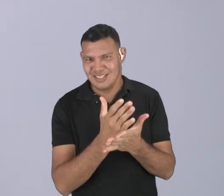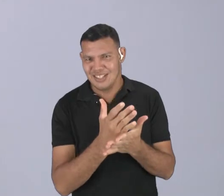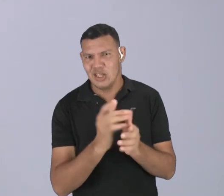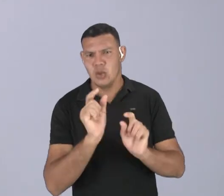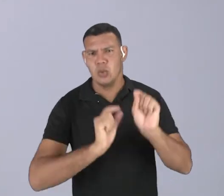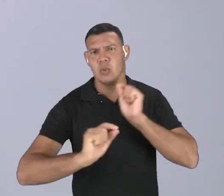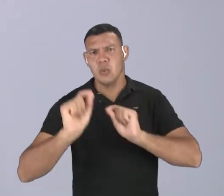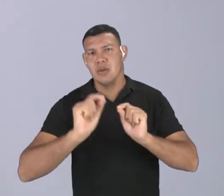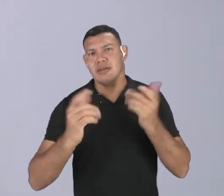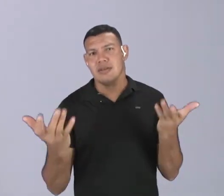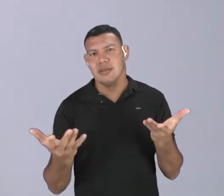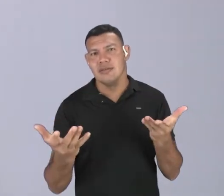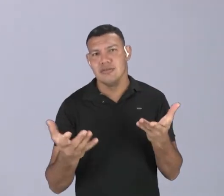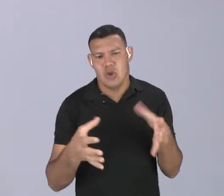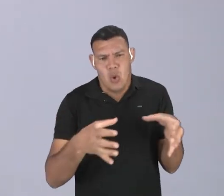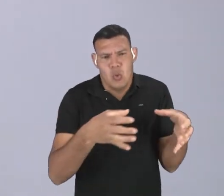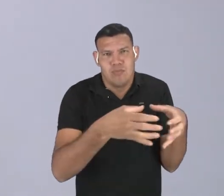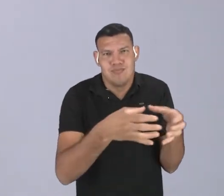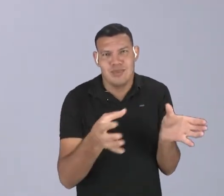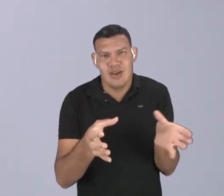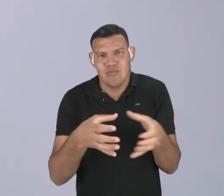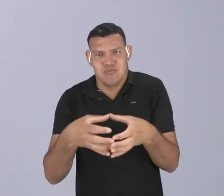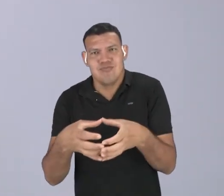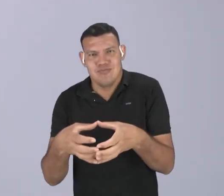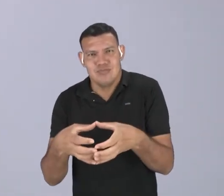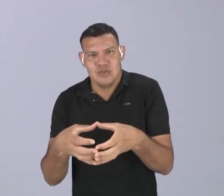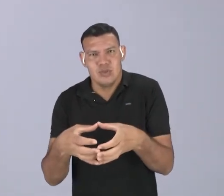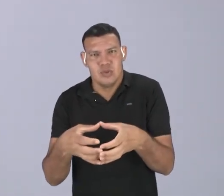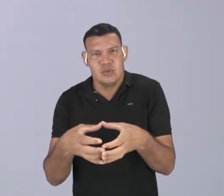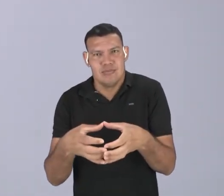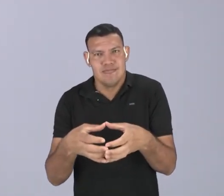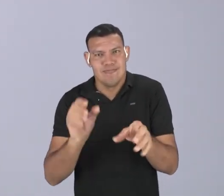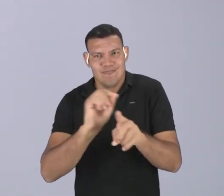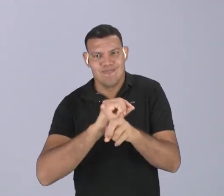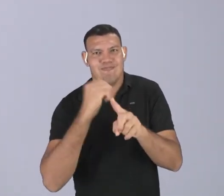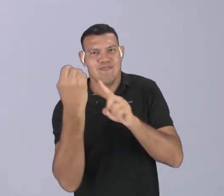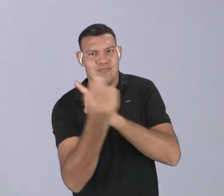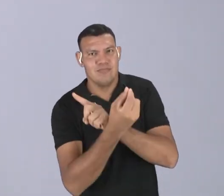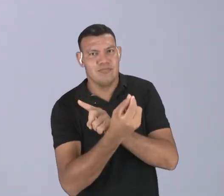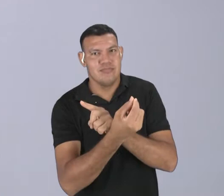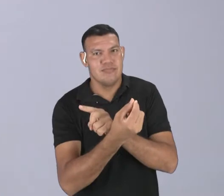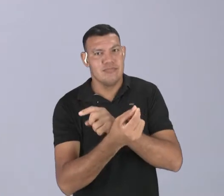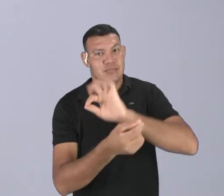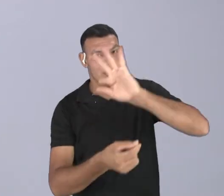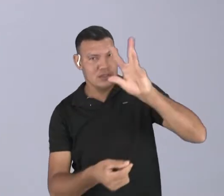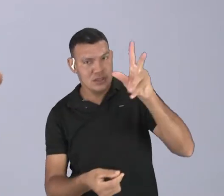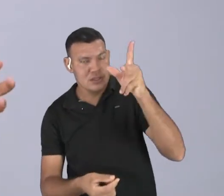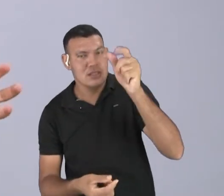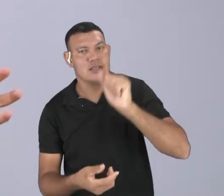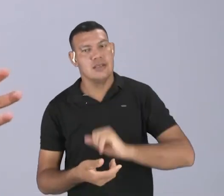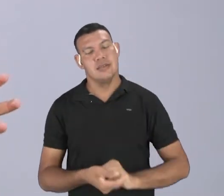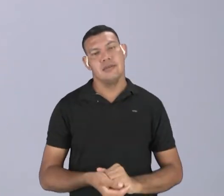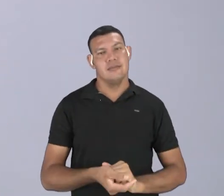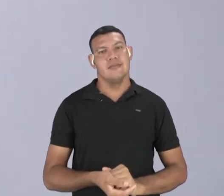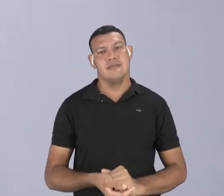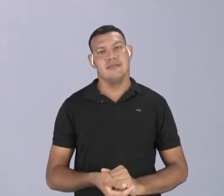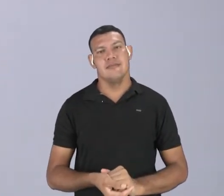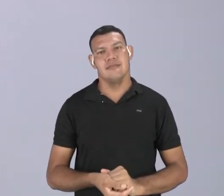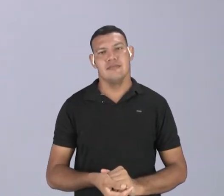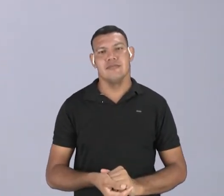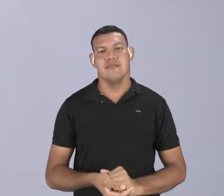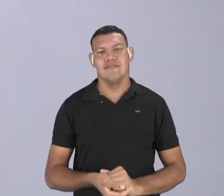levando em consideração os grupos étnicos, os grupos sociais da África. Então, é por isso que a África ela é um